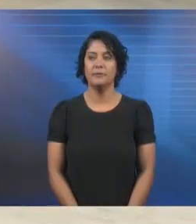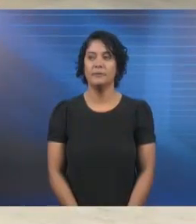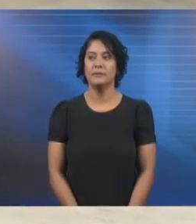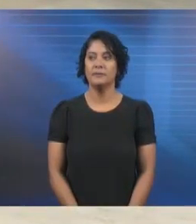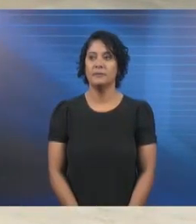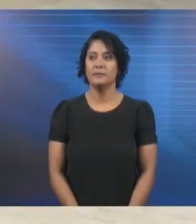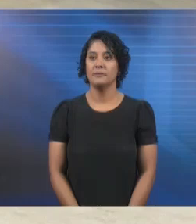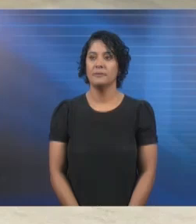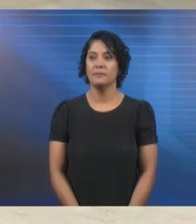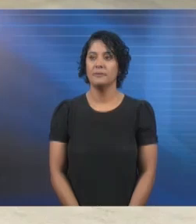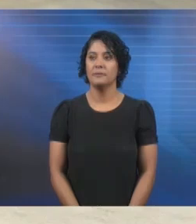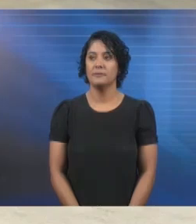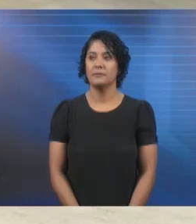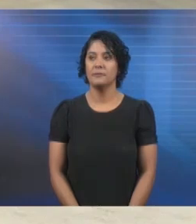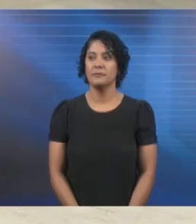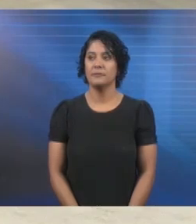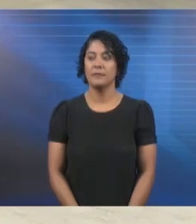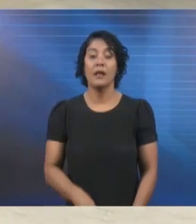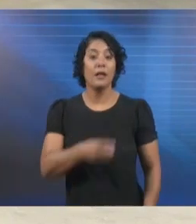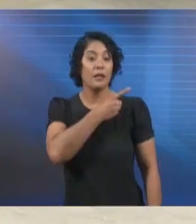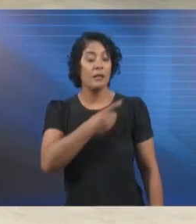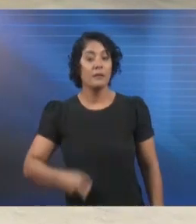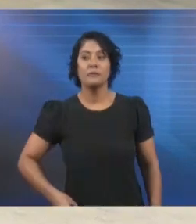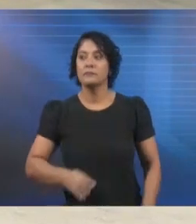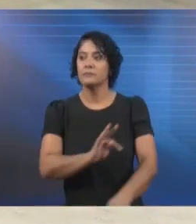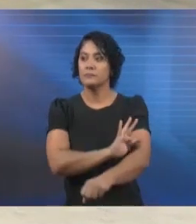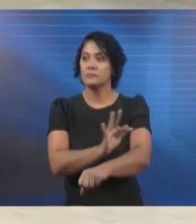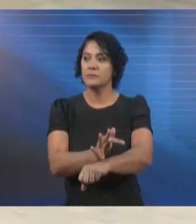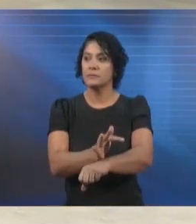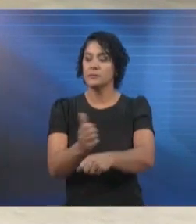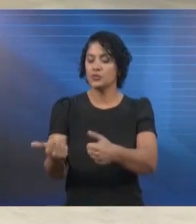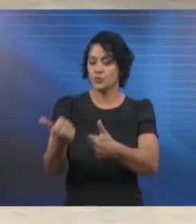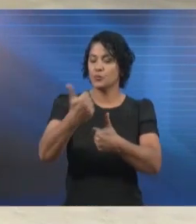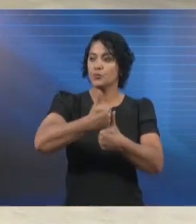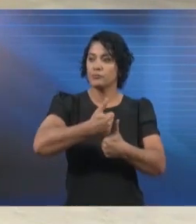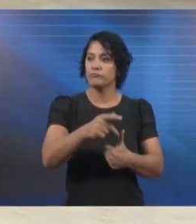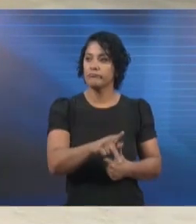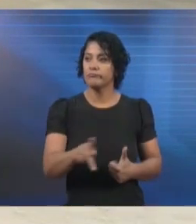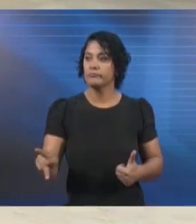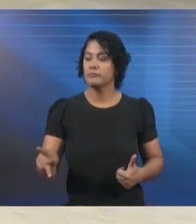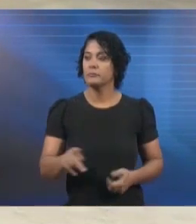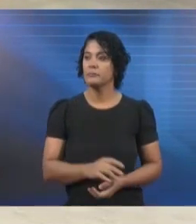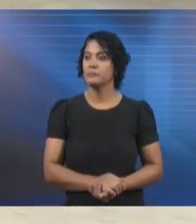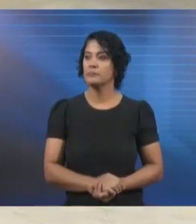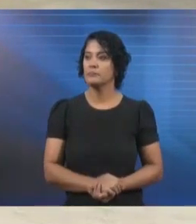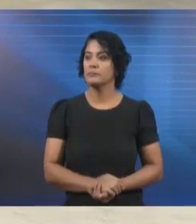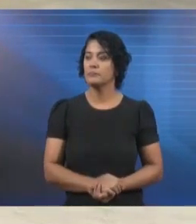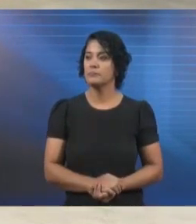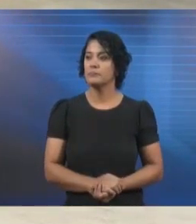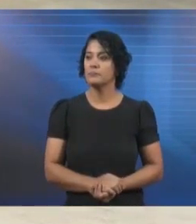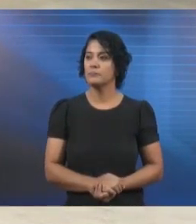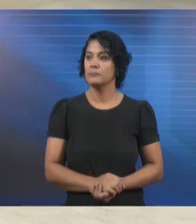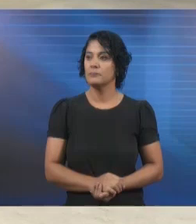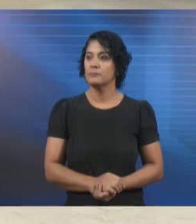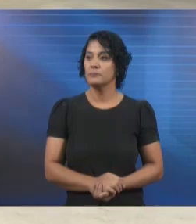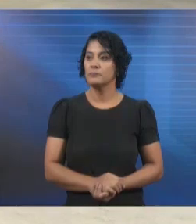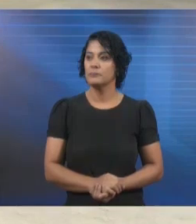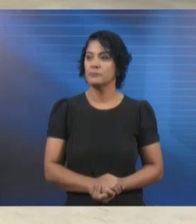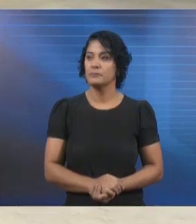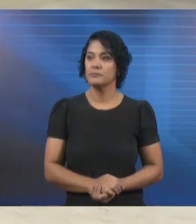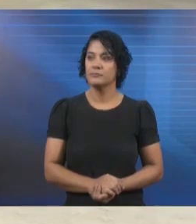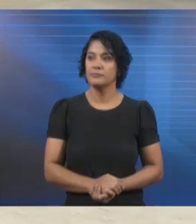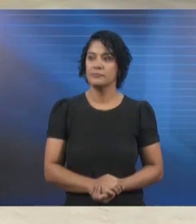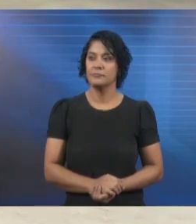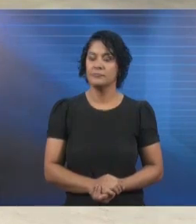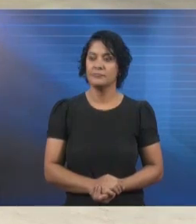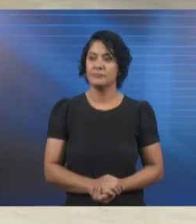irrigada eh Deputado tumba o senhor pode assumir a presidência como vice-presidente da casa venha ah